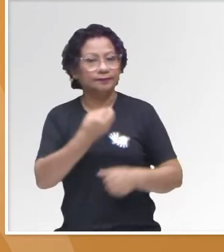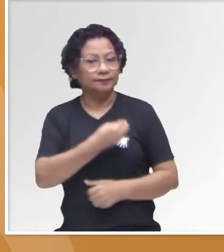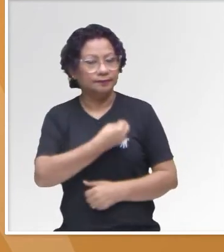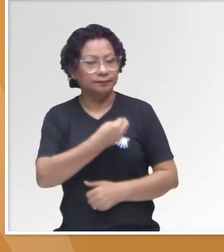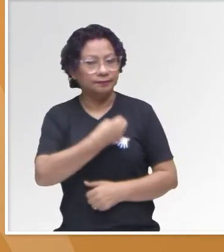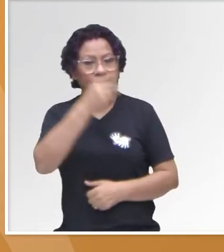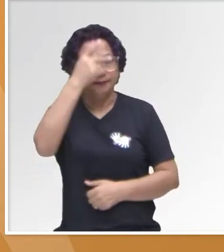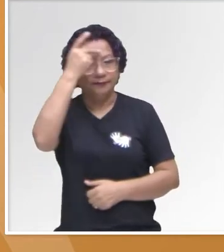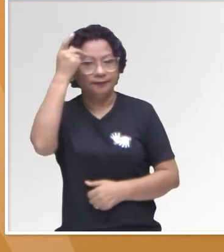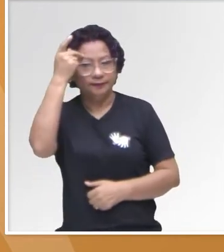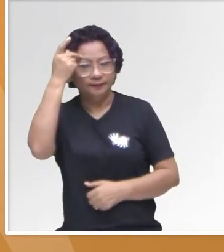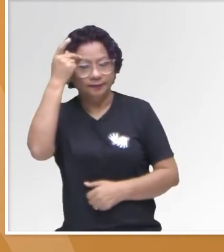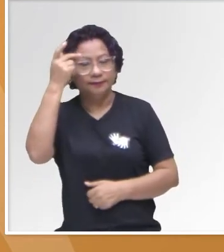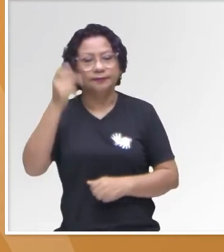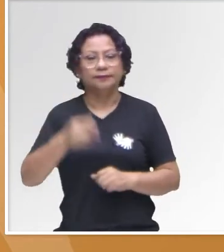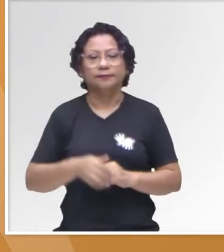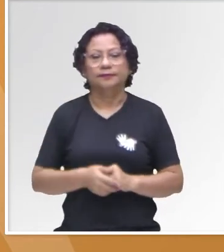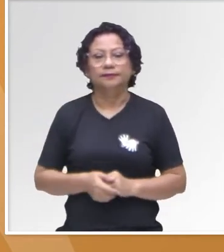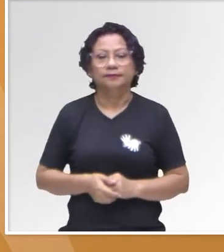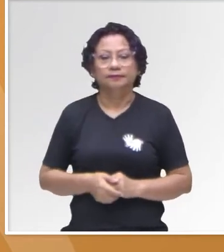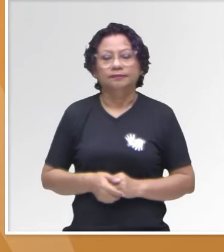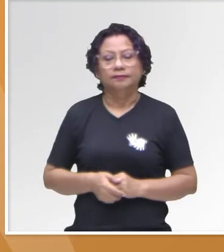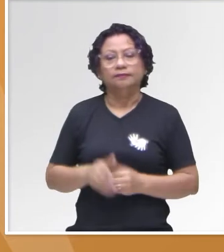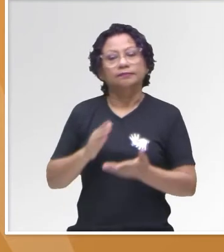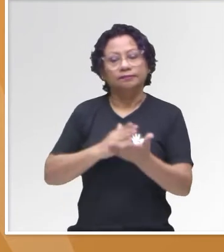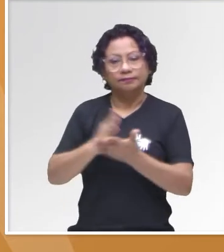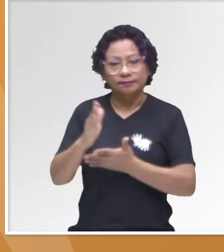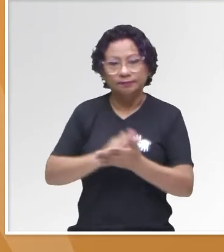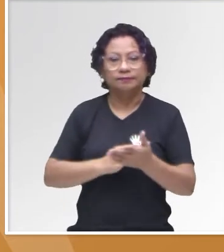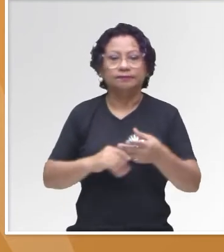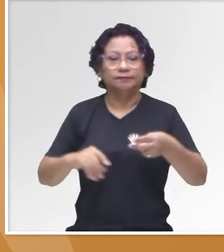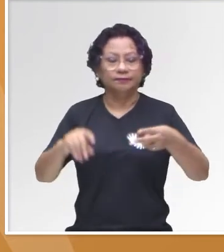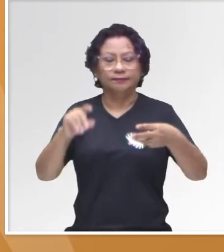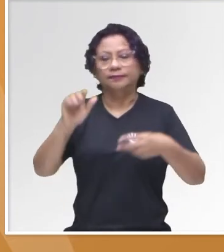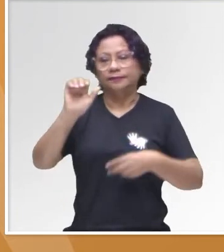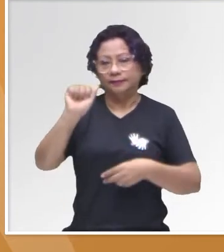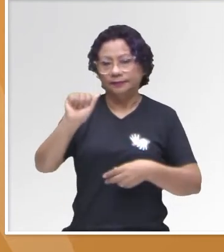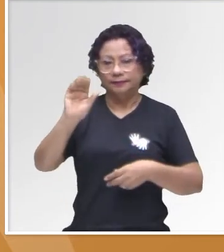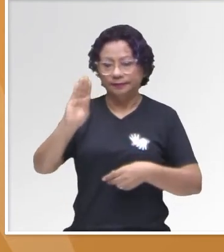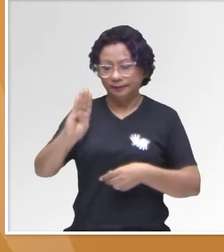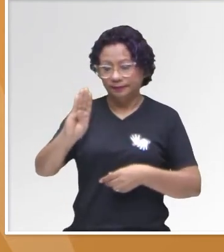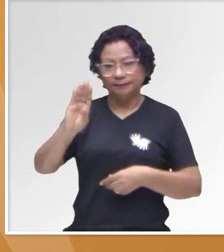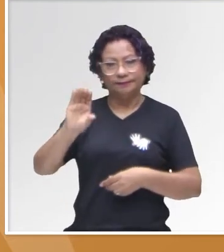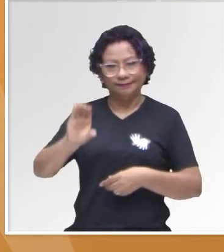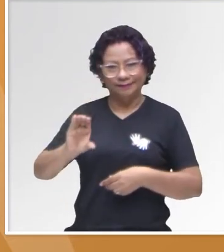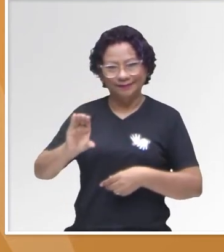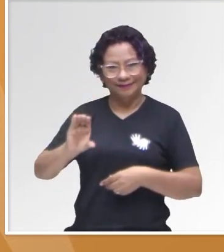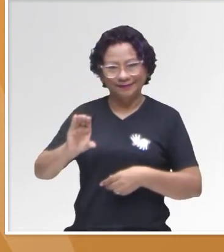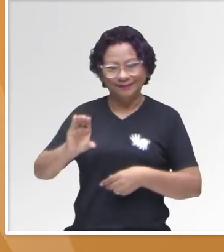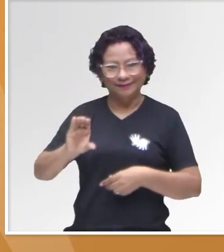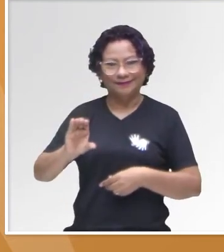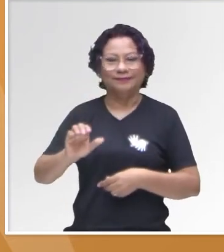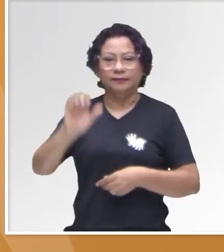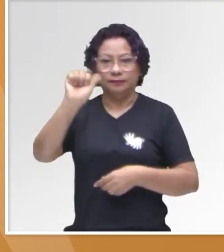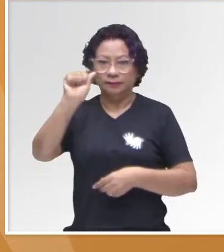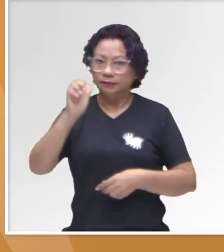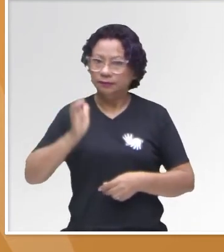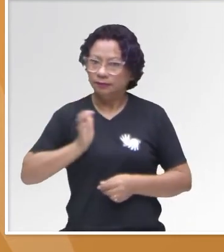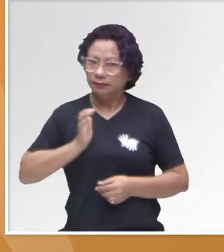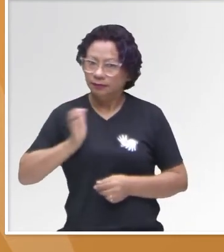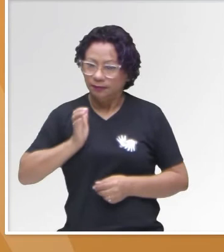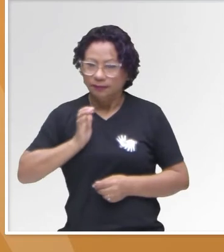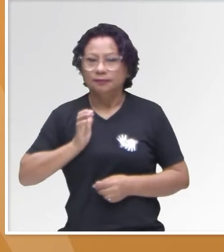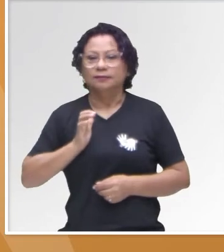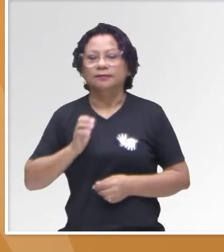com vocês, né? Ao nível baixo e médio aí do padrão de vida da população, ligado também à diminuição da pobreza, né? Se